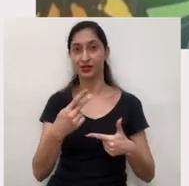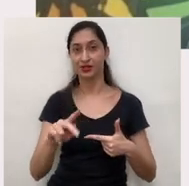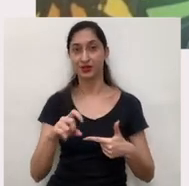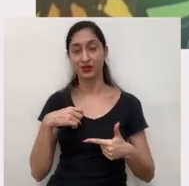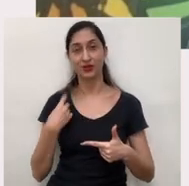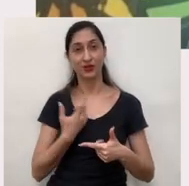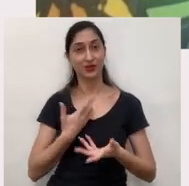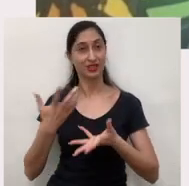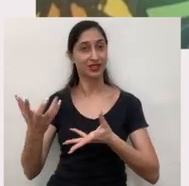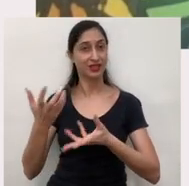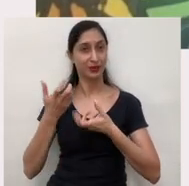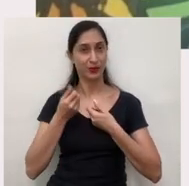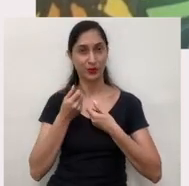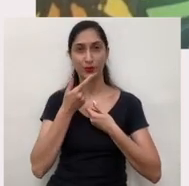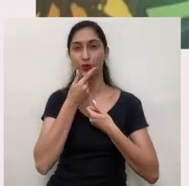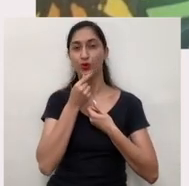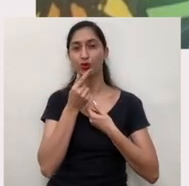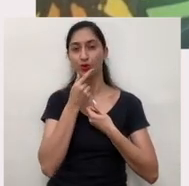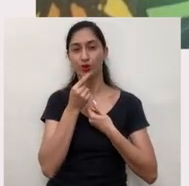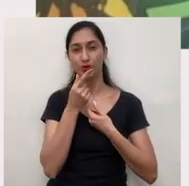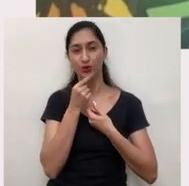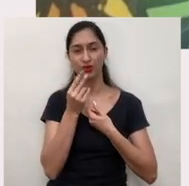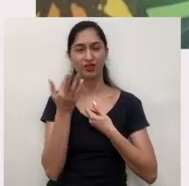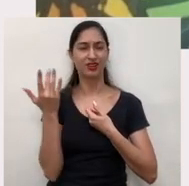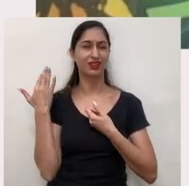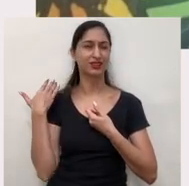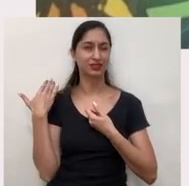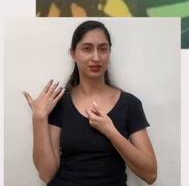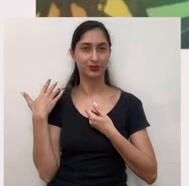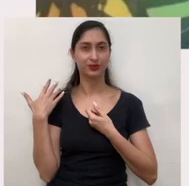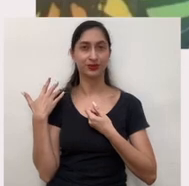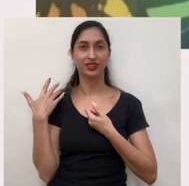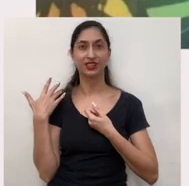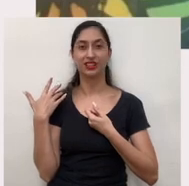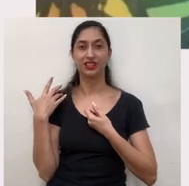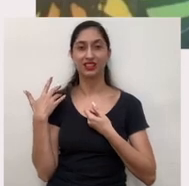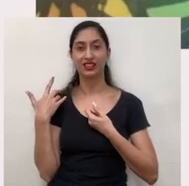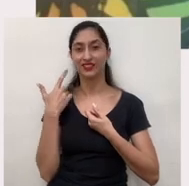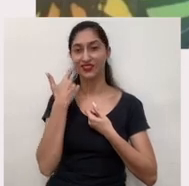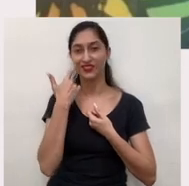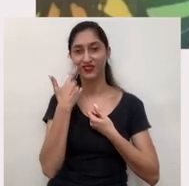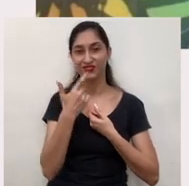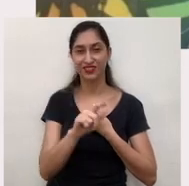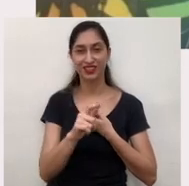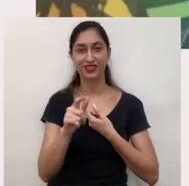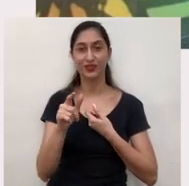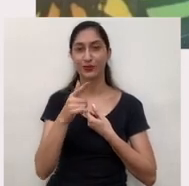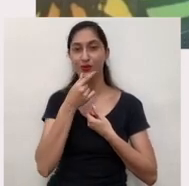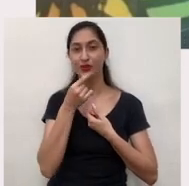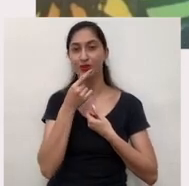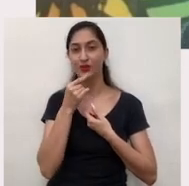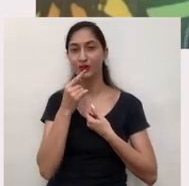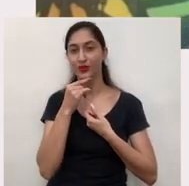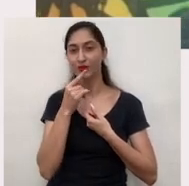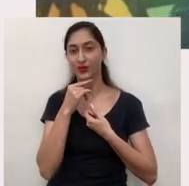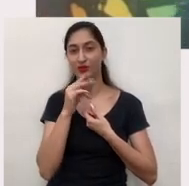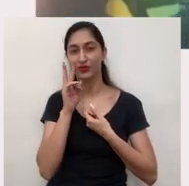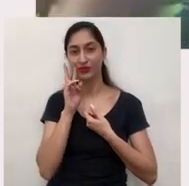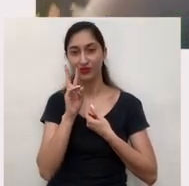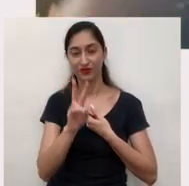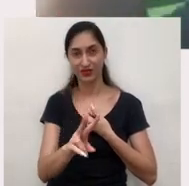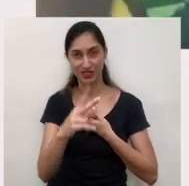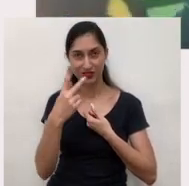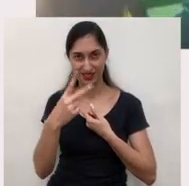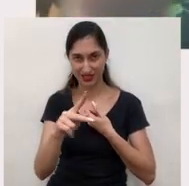um visitante mirim alguns tempos atrás e eu achei o comentário dele muito pertinente. Ele olhou o seu trabalho e